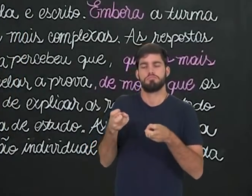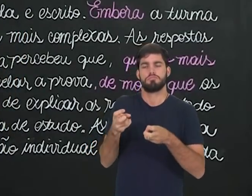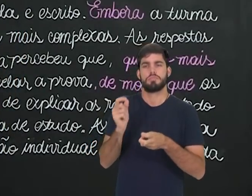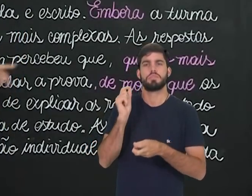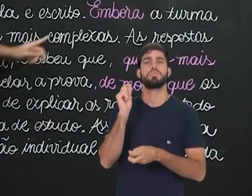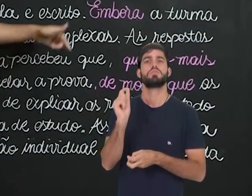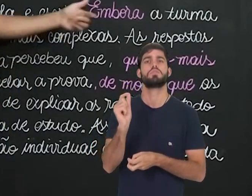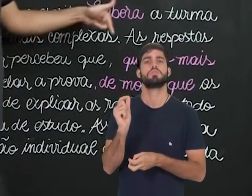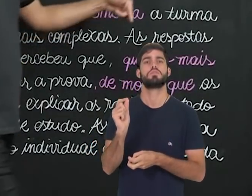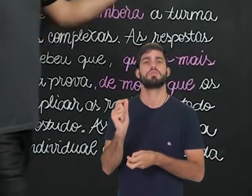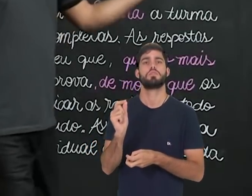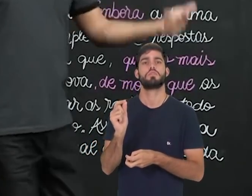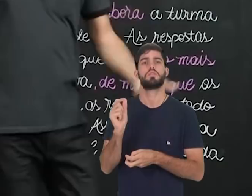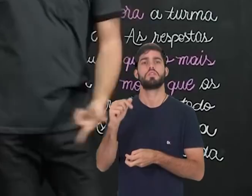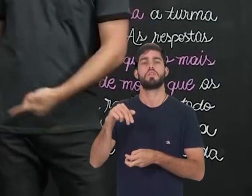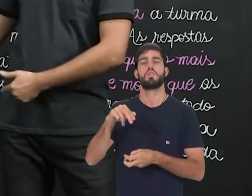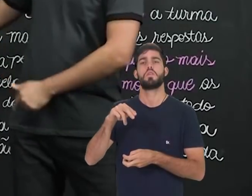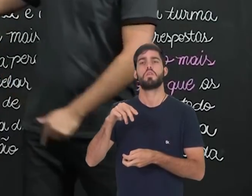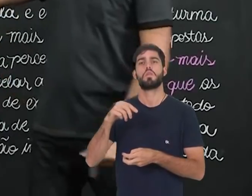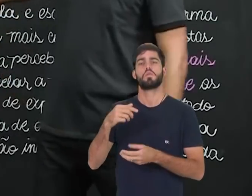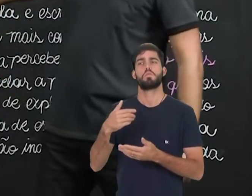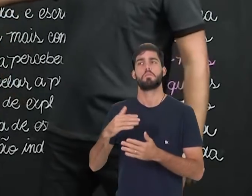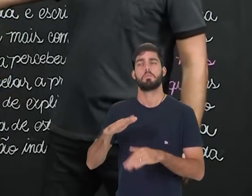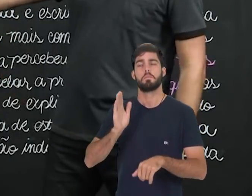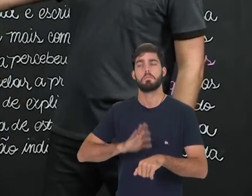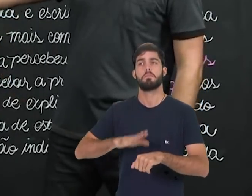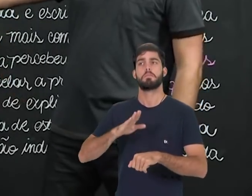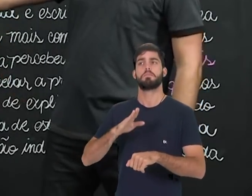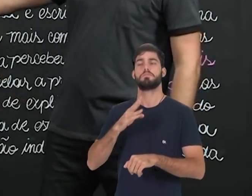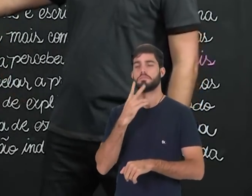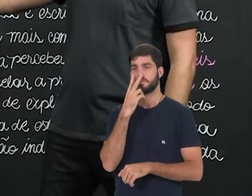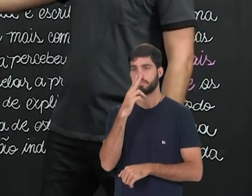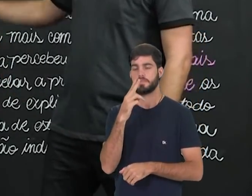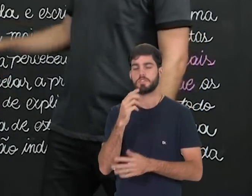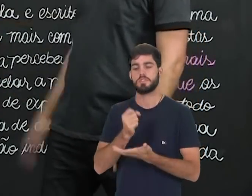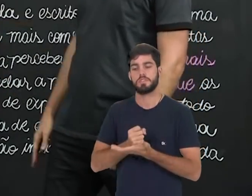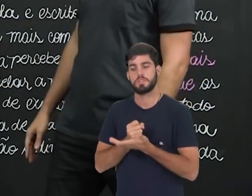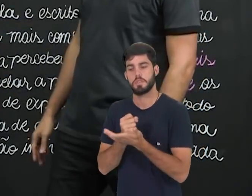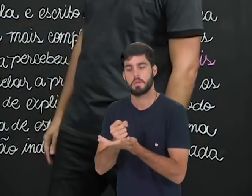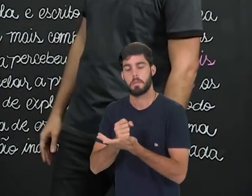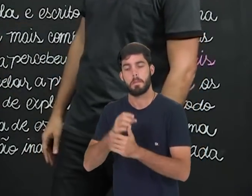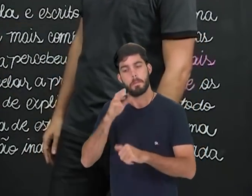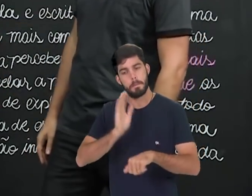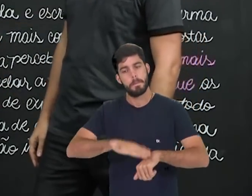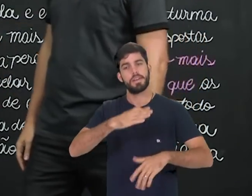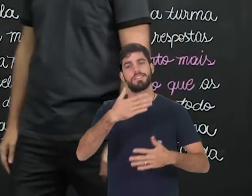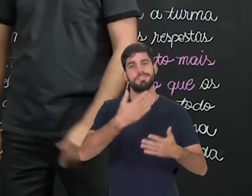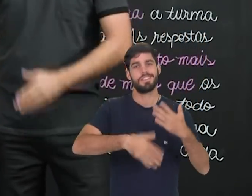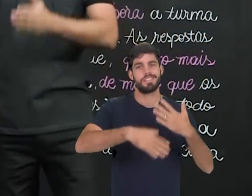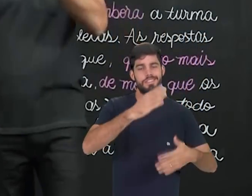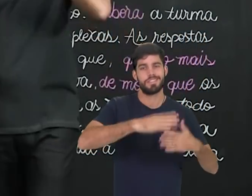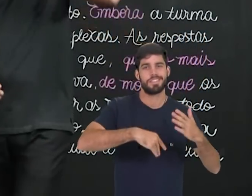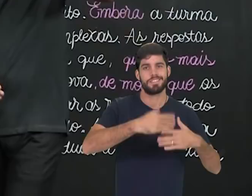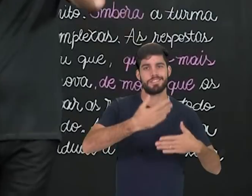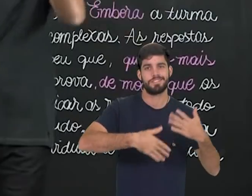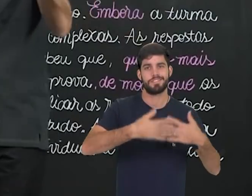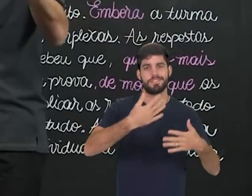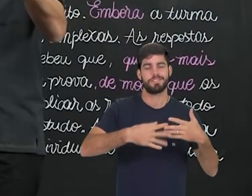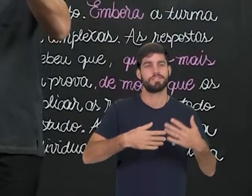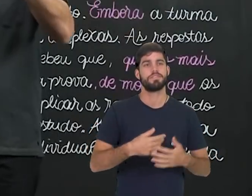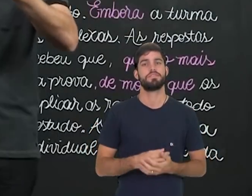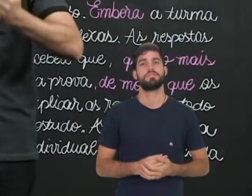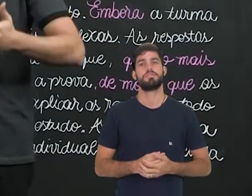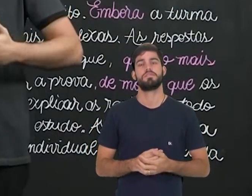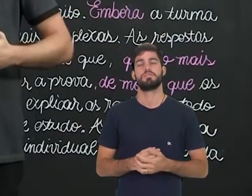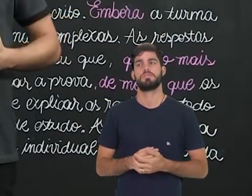percebeu que quanto mais achava que ajudava, mais atrapalhava. Ou seja, na medida em que ela